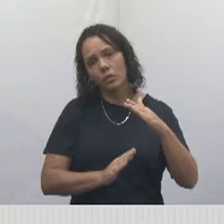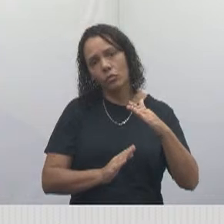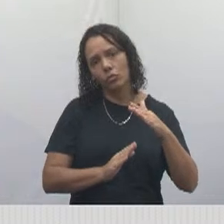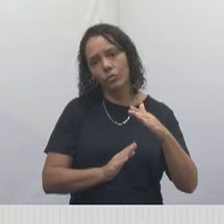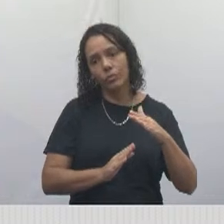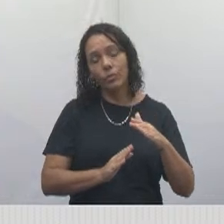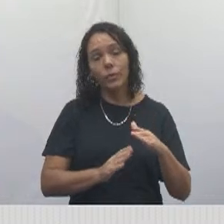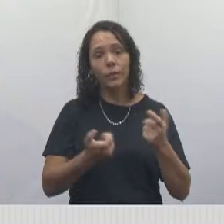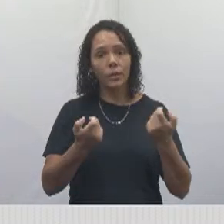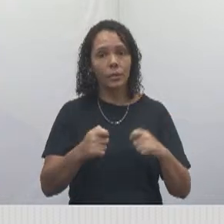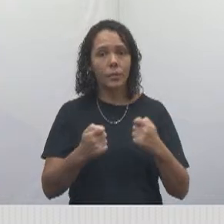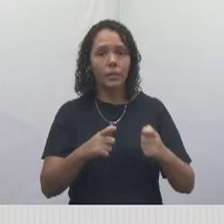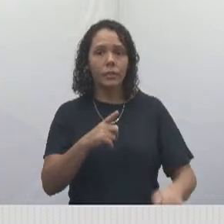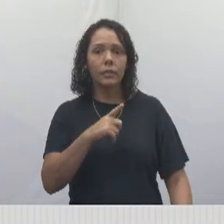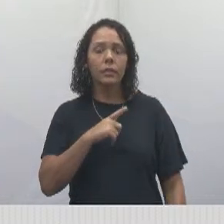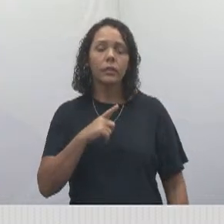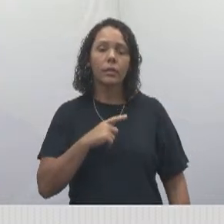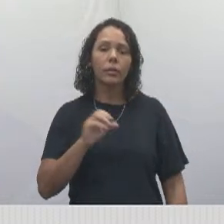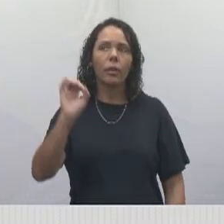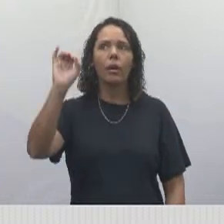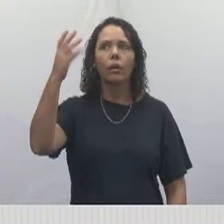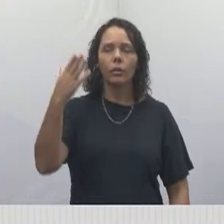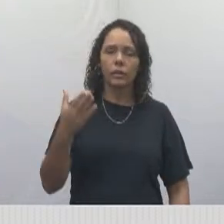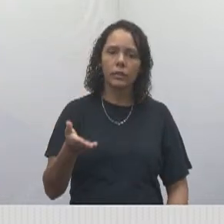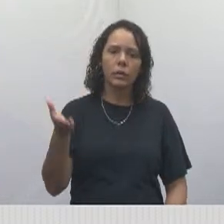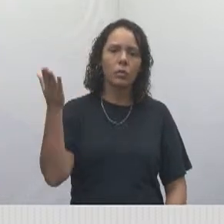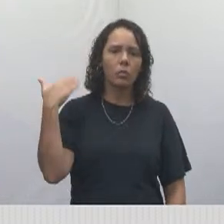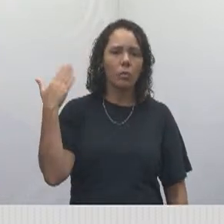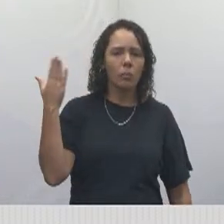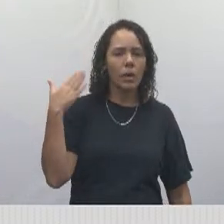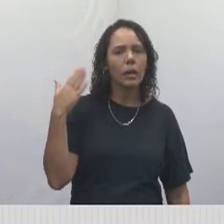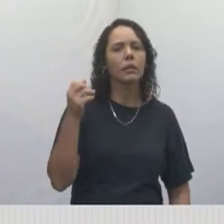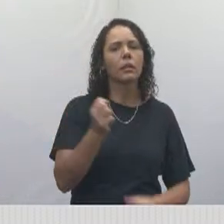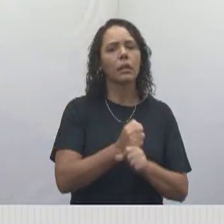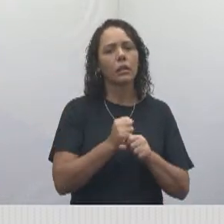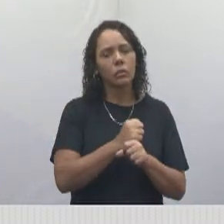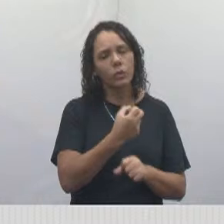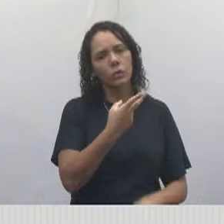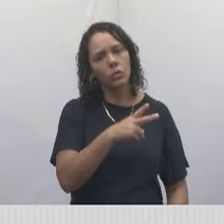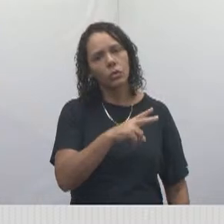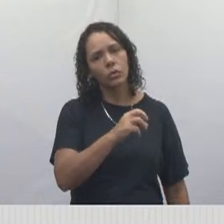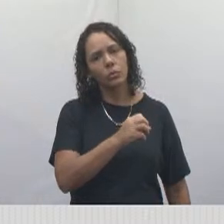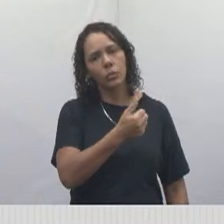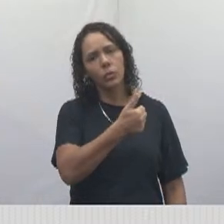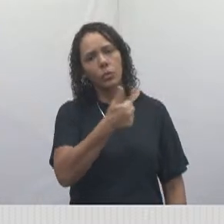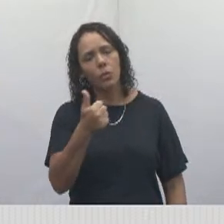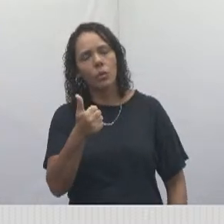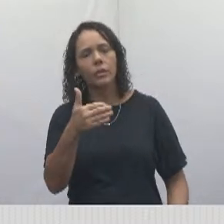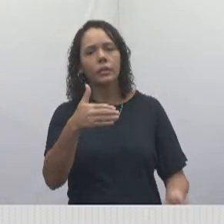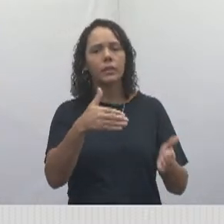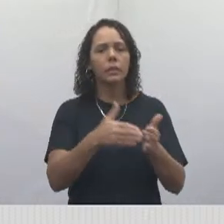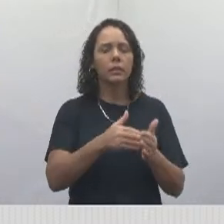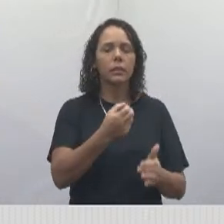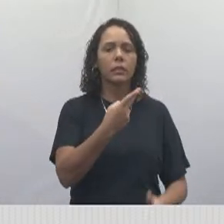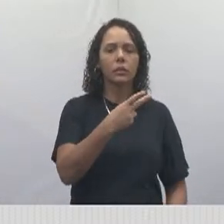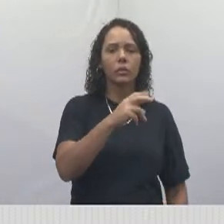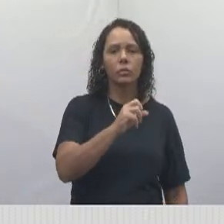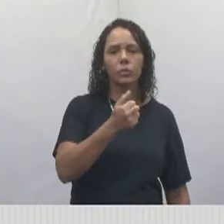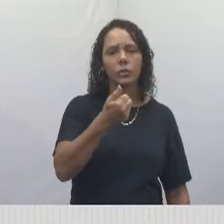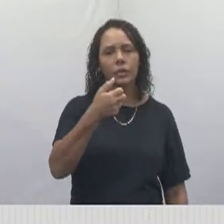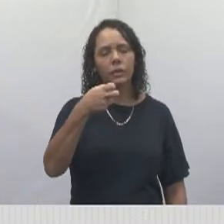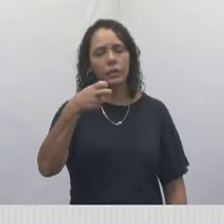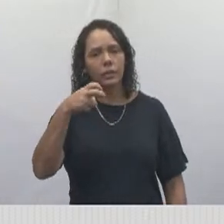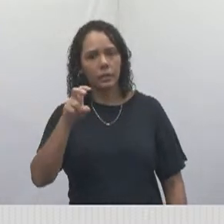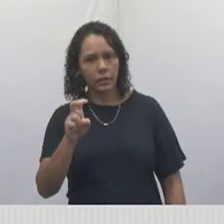gestão municipal. Isto aconteceu em 2011, 2012, 2013, 2014, 2015 foi aprovado